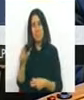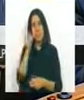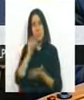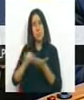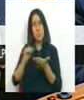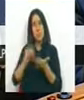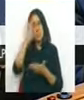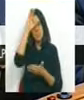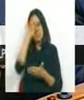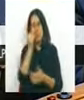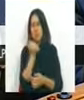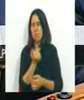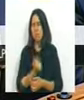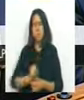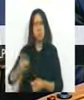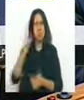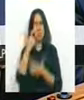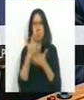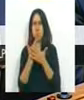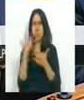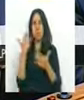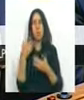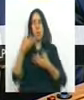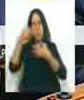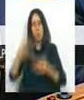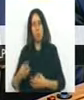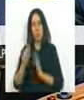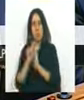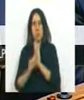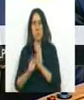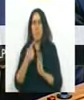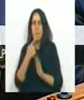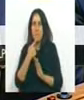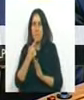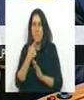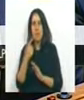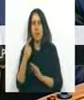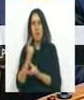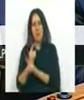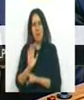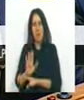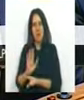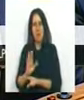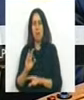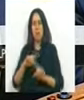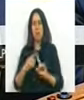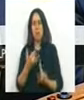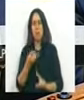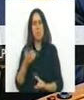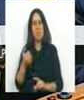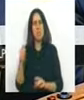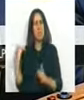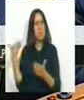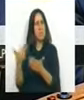violou flagrantemente o código de conduta da própria autoridade tributária em vigor desde 2015. Como